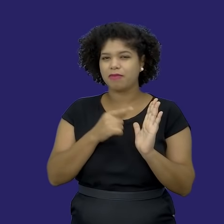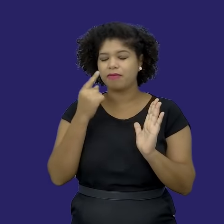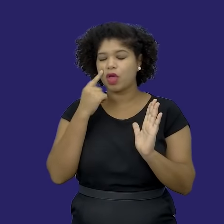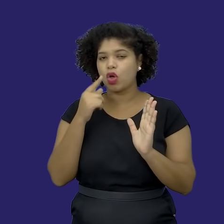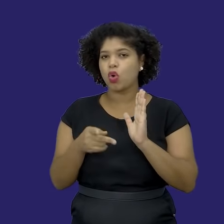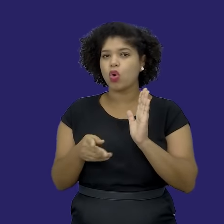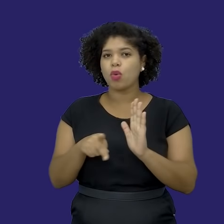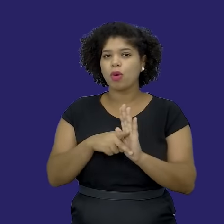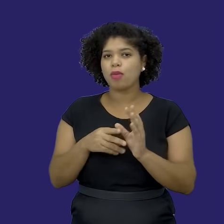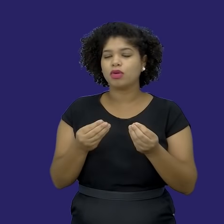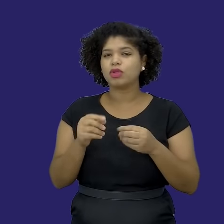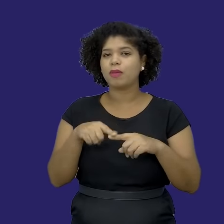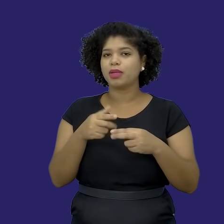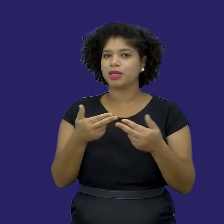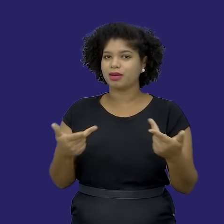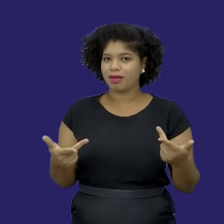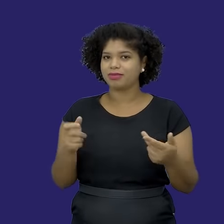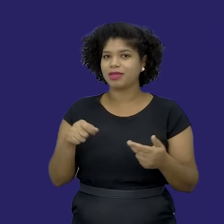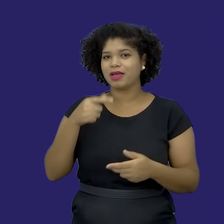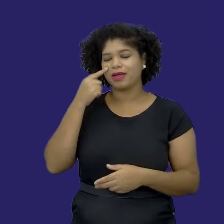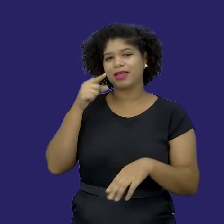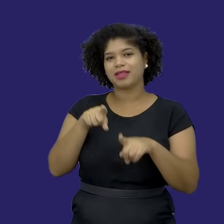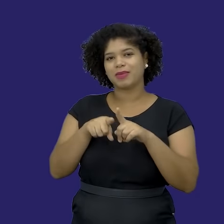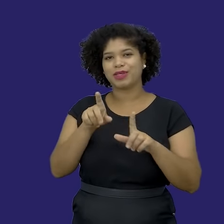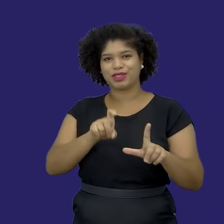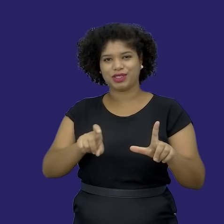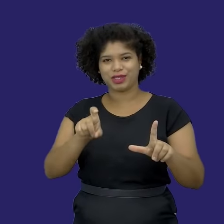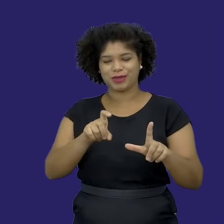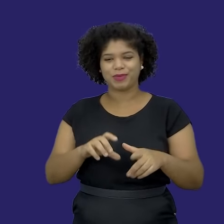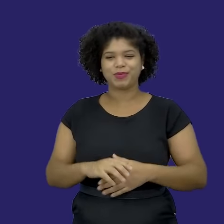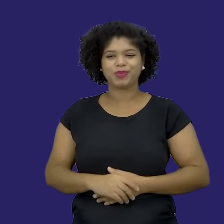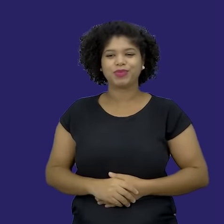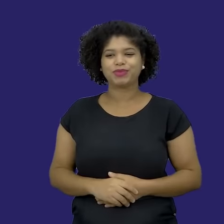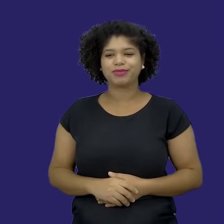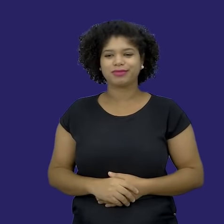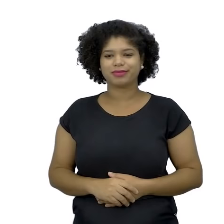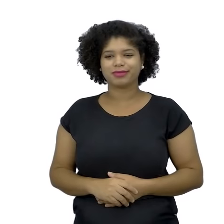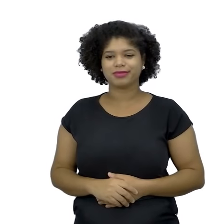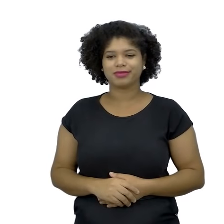material físico ou o material digital, tá bom? Então, seguindo.